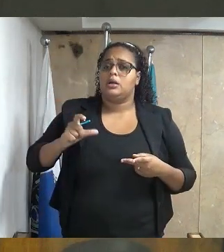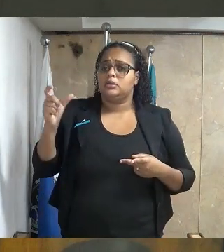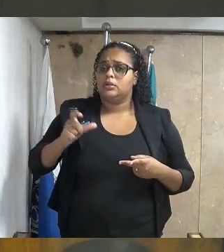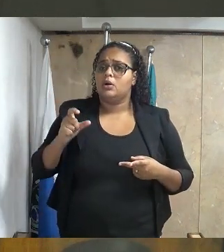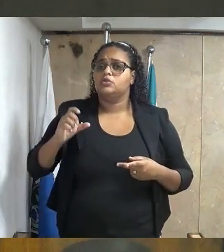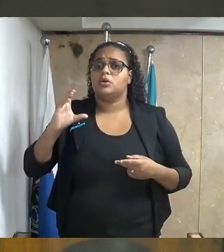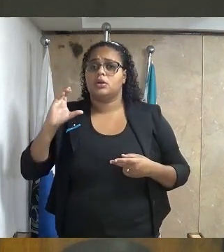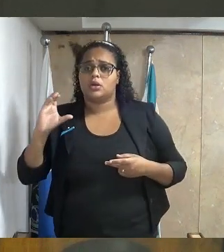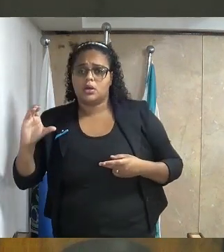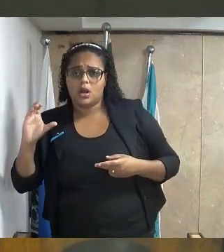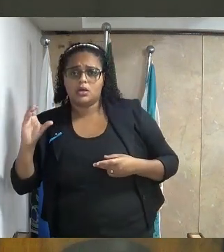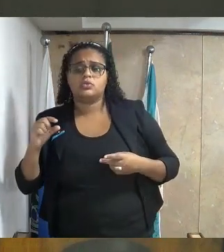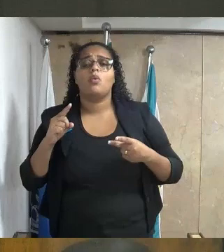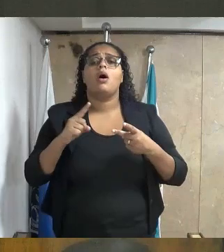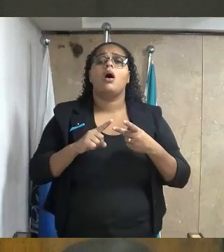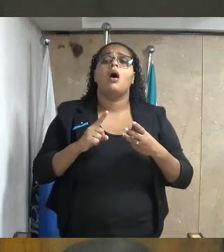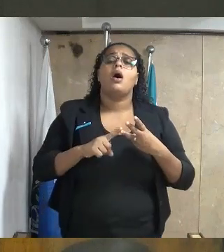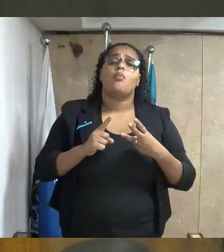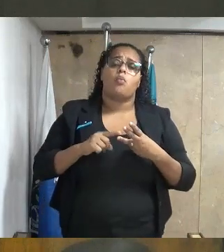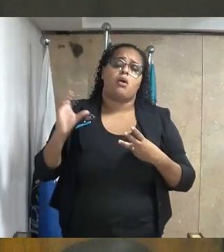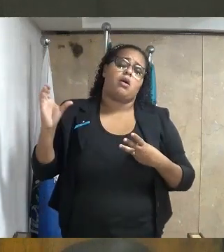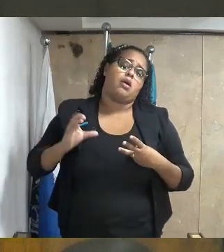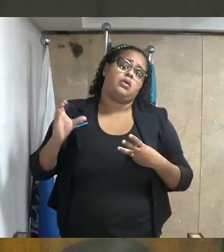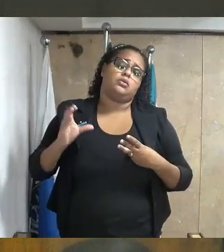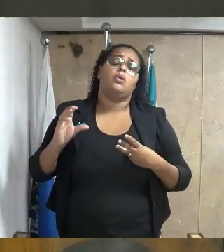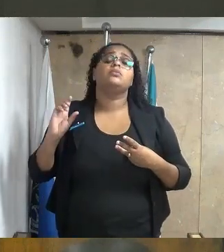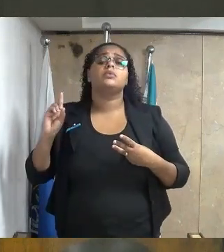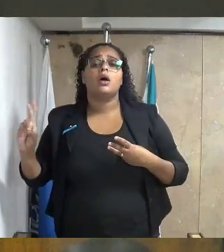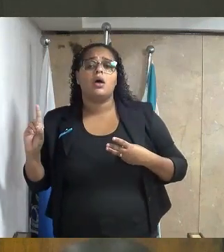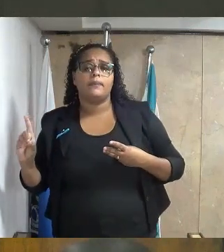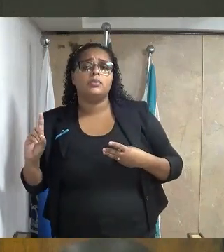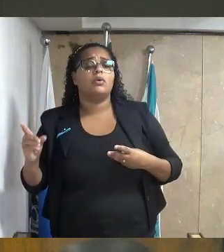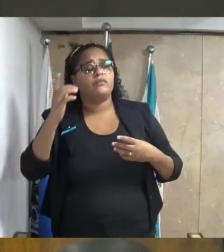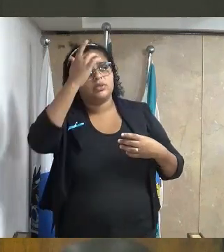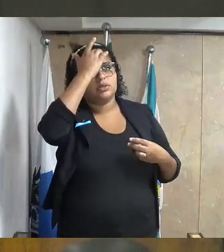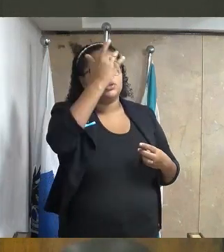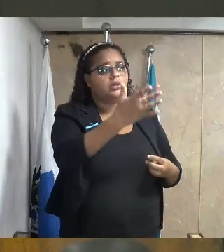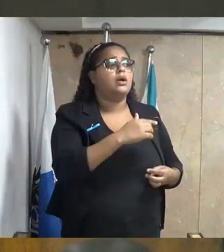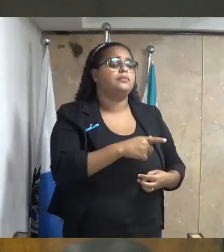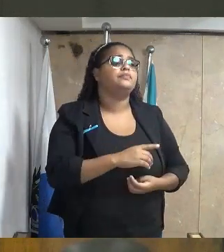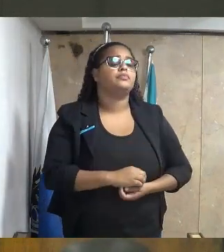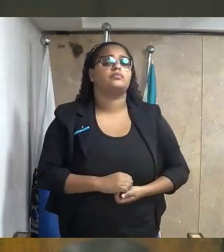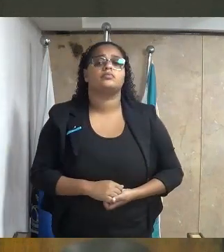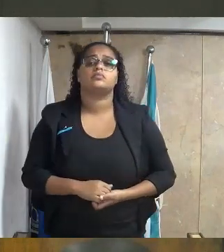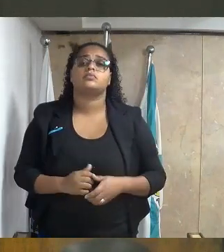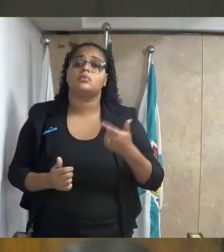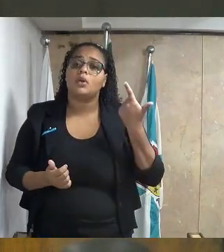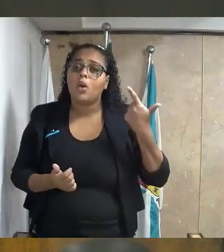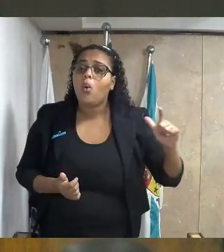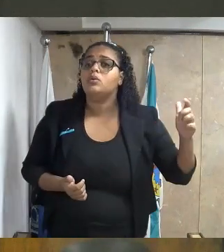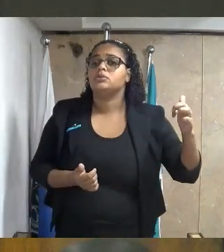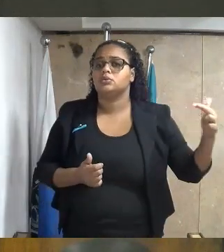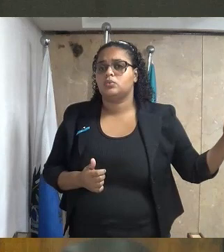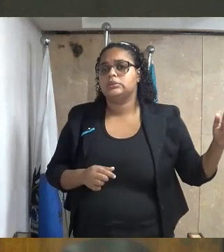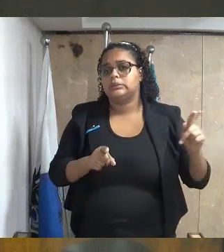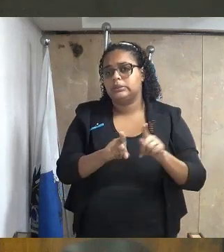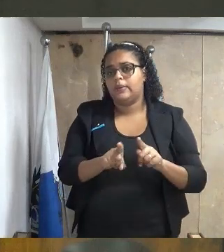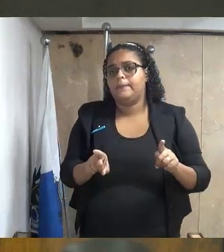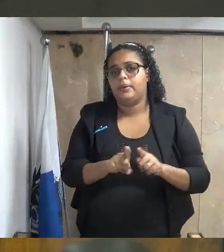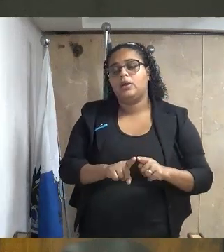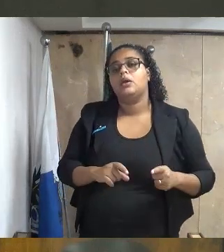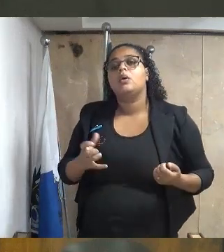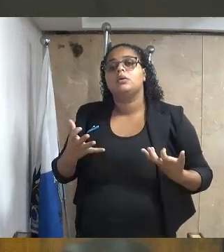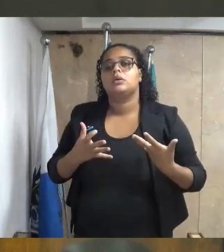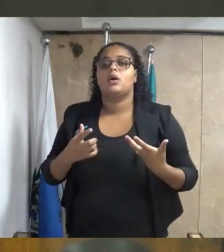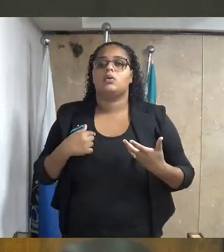crédito, para poder facilitar essa situação. Outro caso, senhor presidente, que eu quero